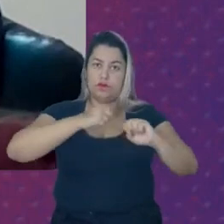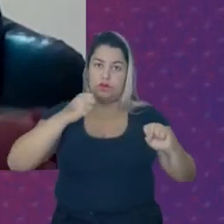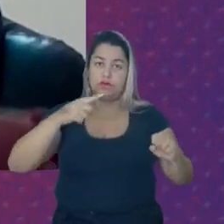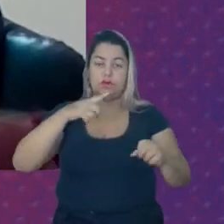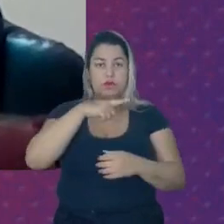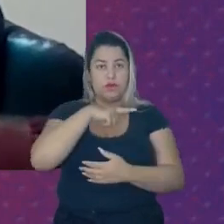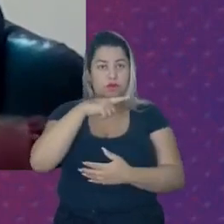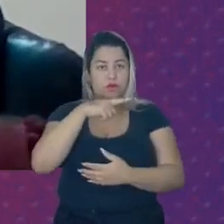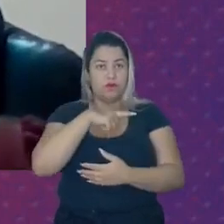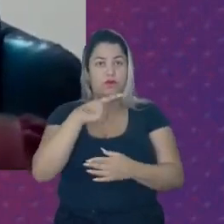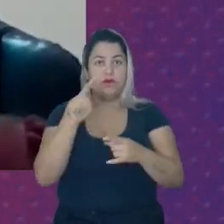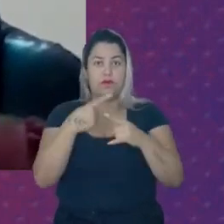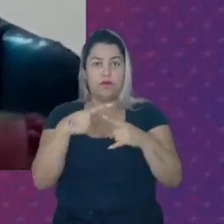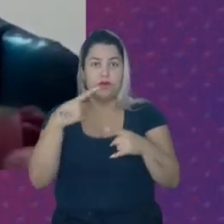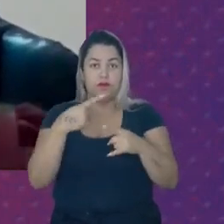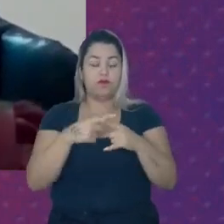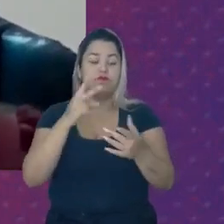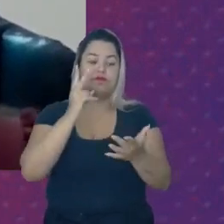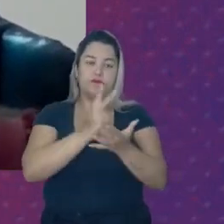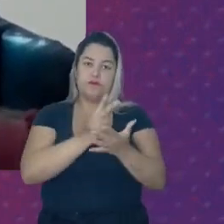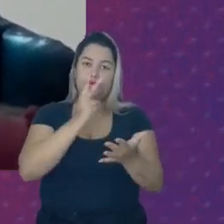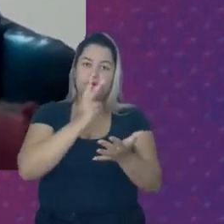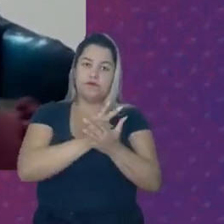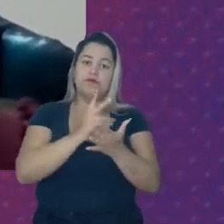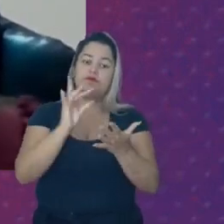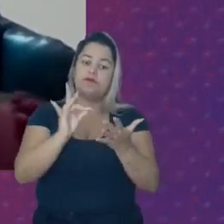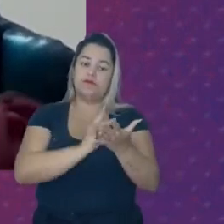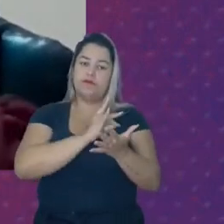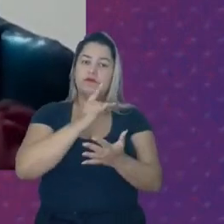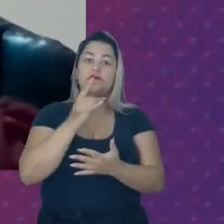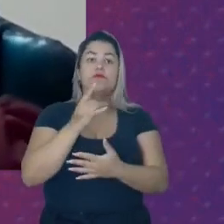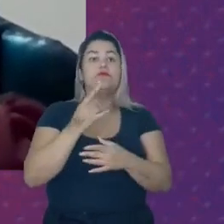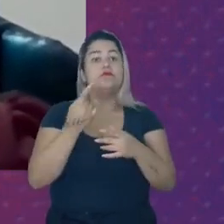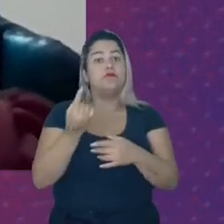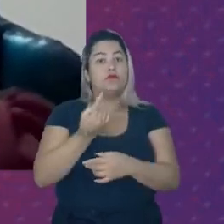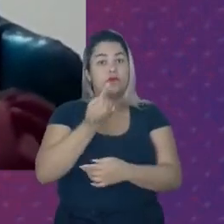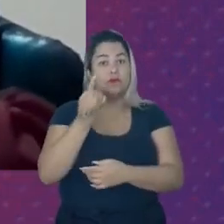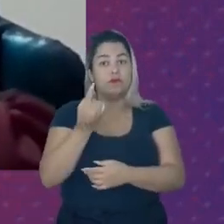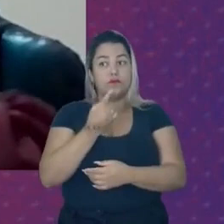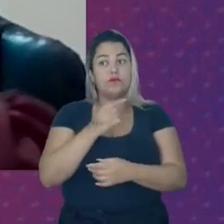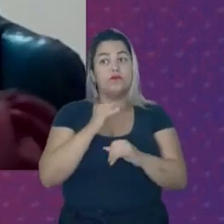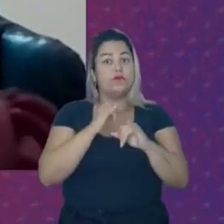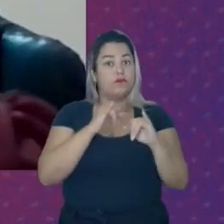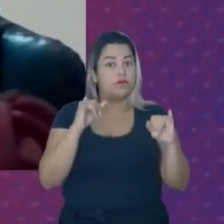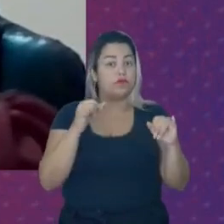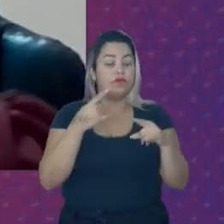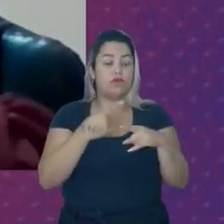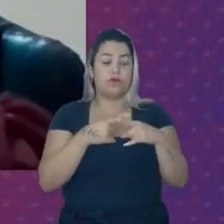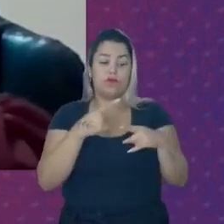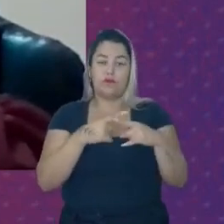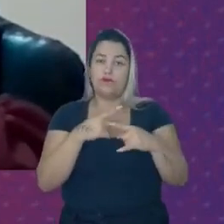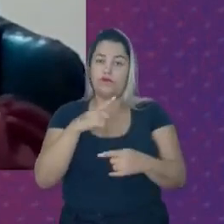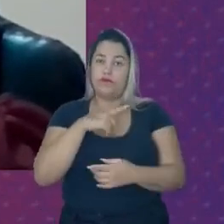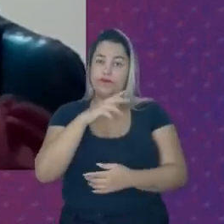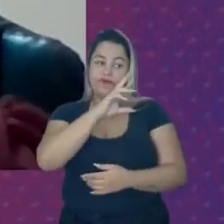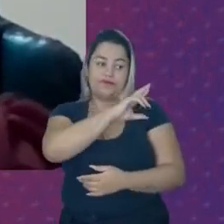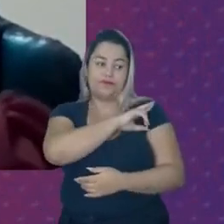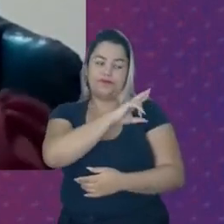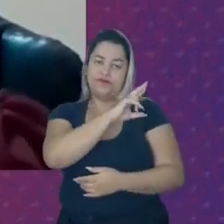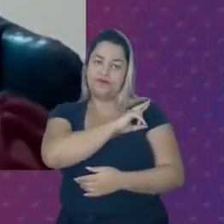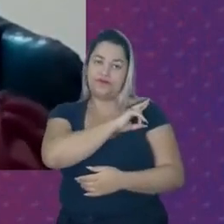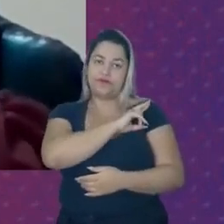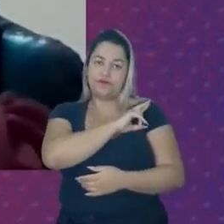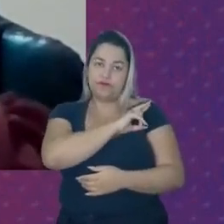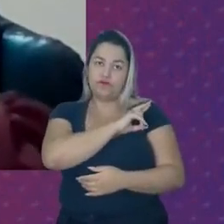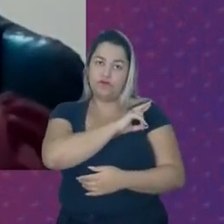tem, porque, mesmo sendo o cadastro único autodeclaratório, é preciso que haja uma responsabilidade